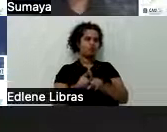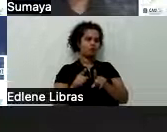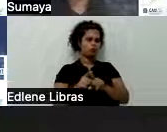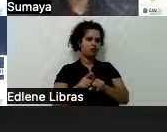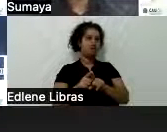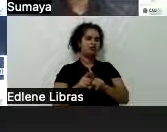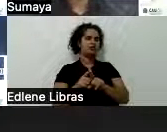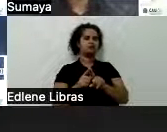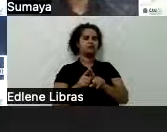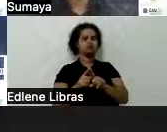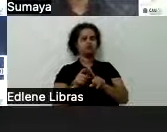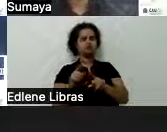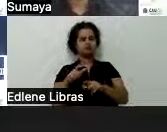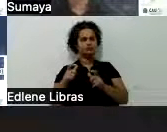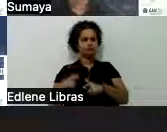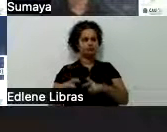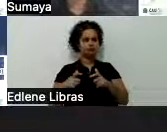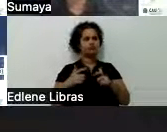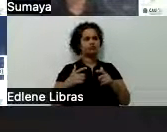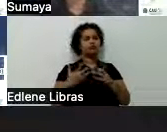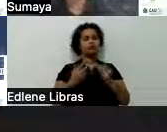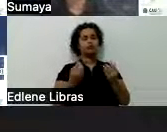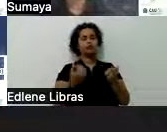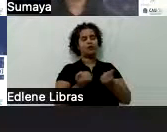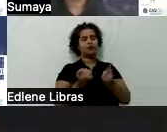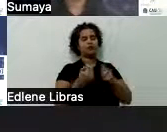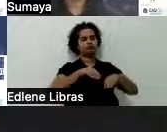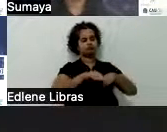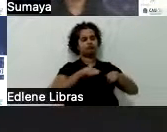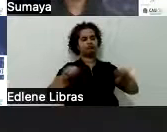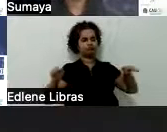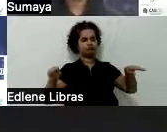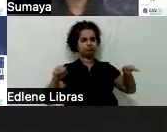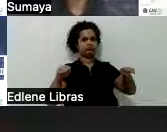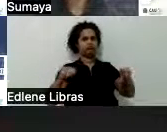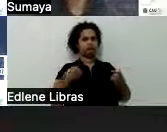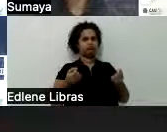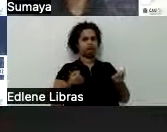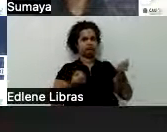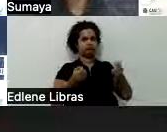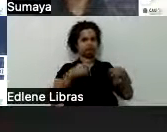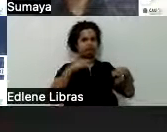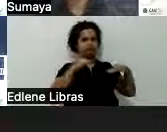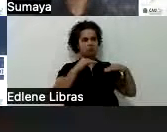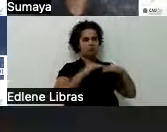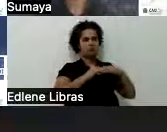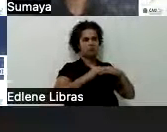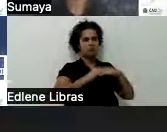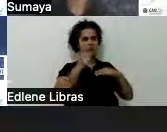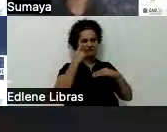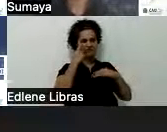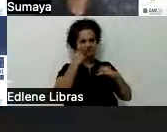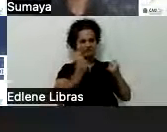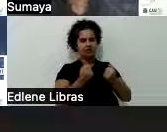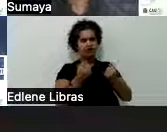estação de bike rio, etc. Muitos carros estacionados a 90 graus, Dá para ver aqui desse lado que existe um estacionamento